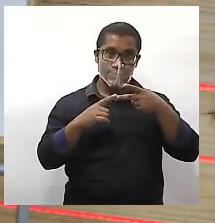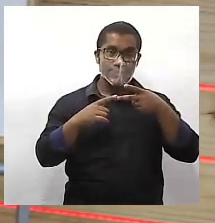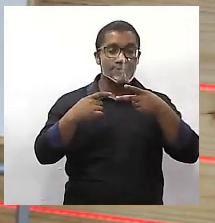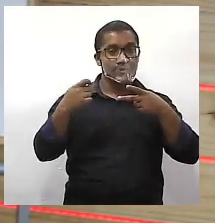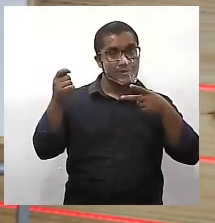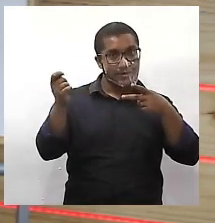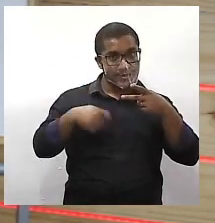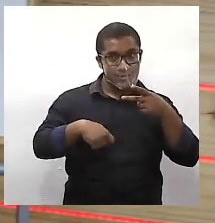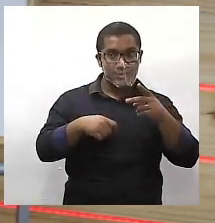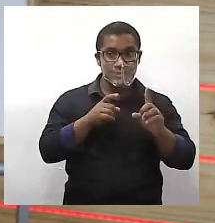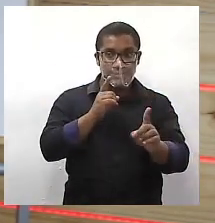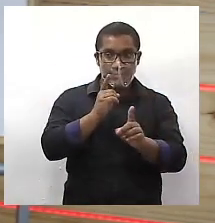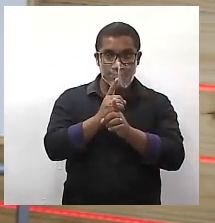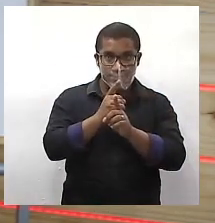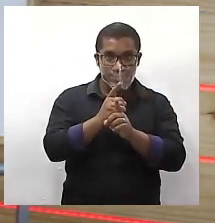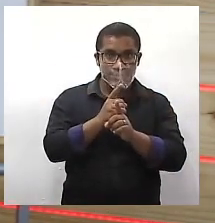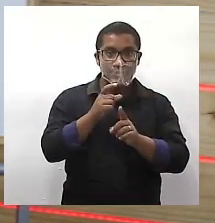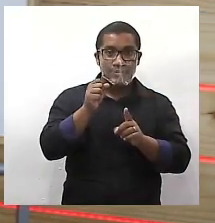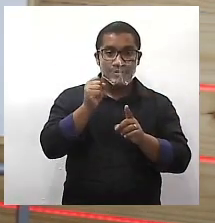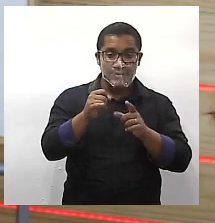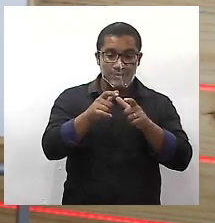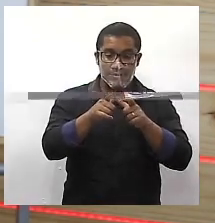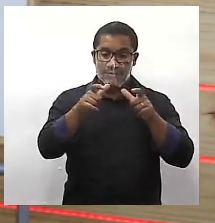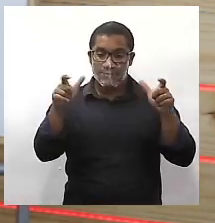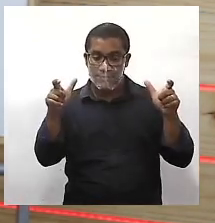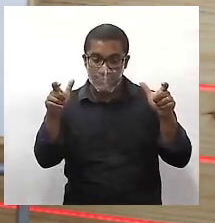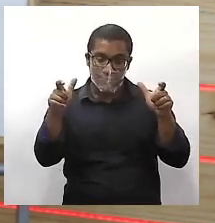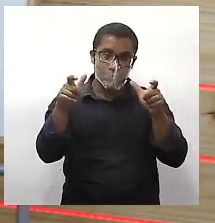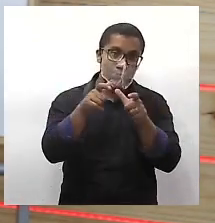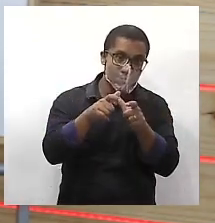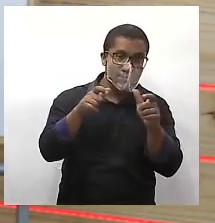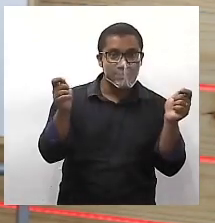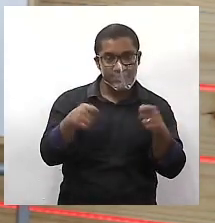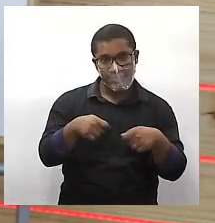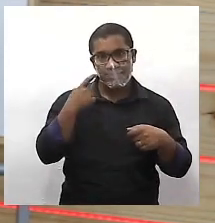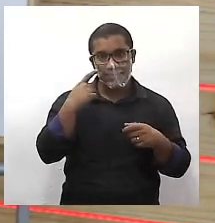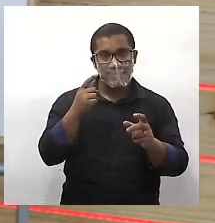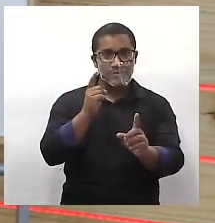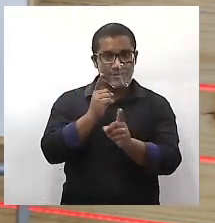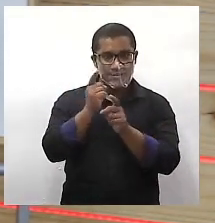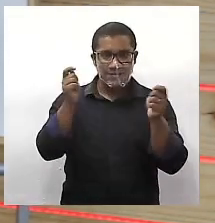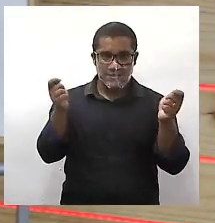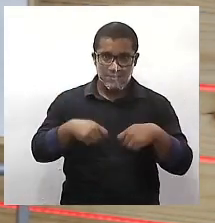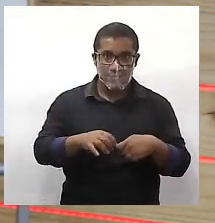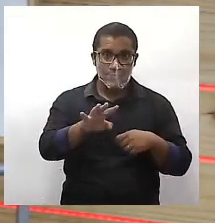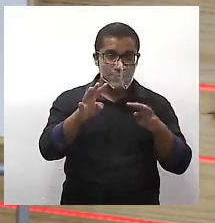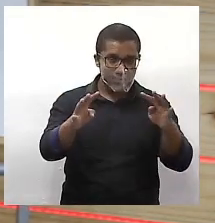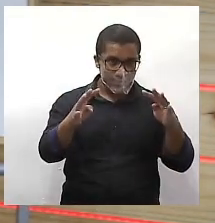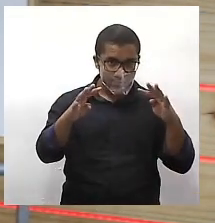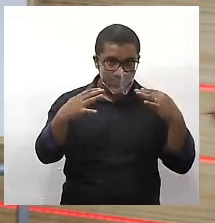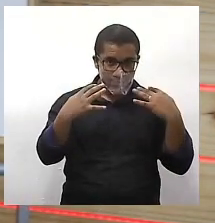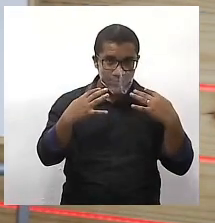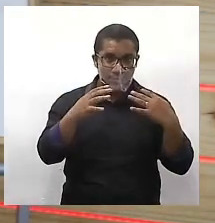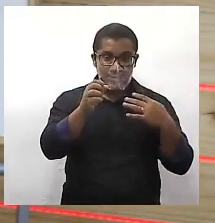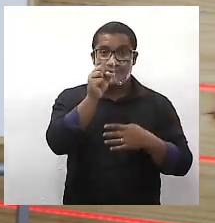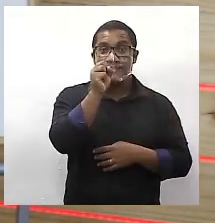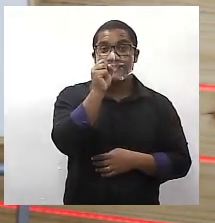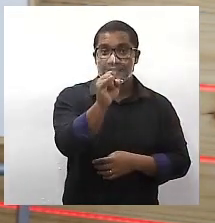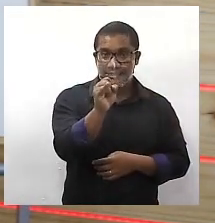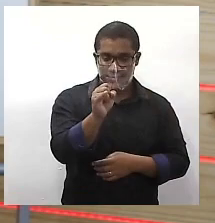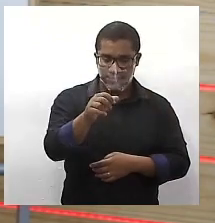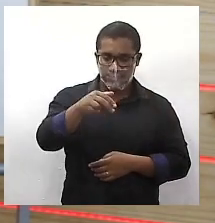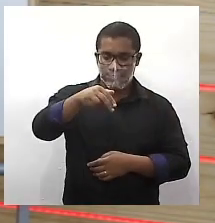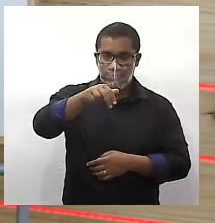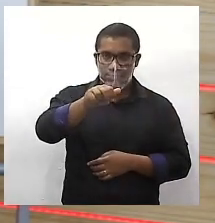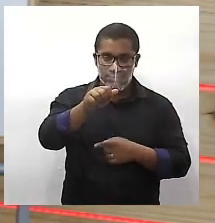determinar ecologicamente se uma população está crescendo ou está diminuindo. Por exemplo, olha para cá. Se a natalidade